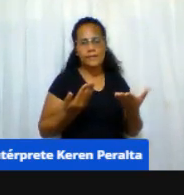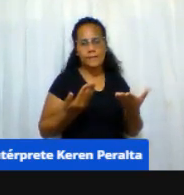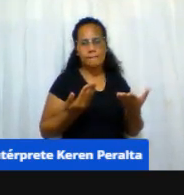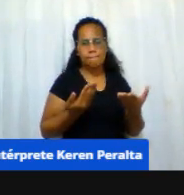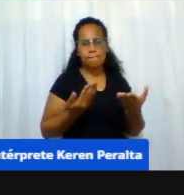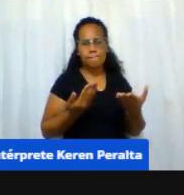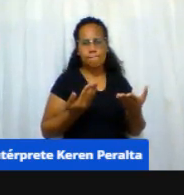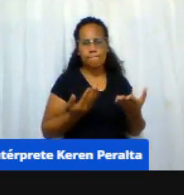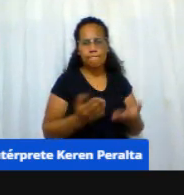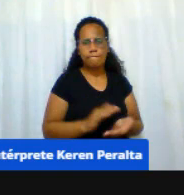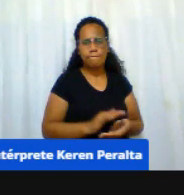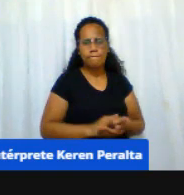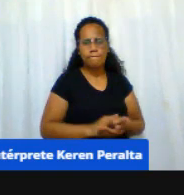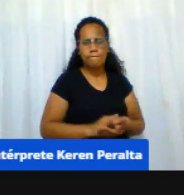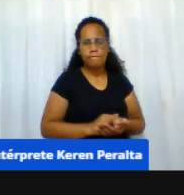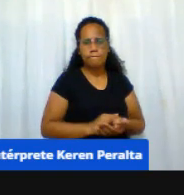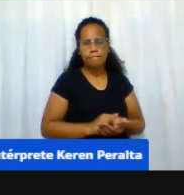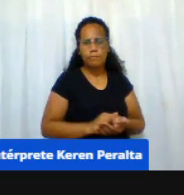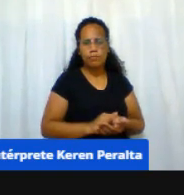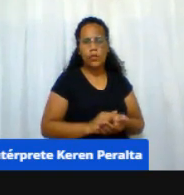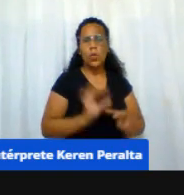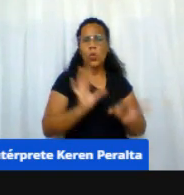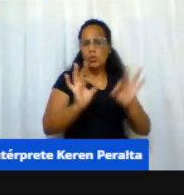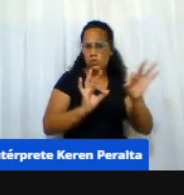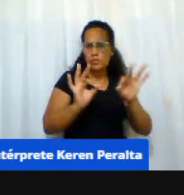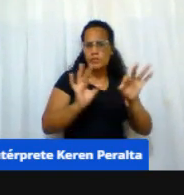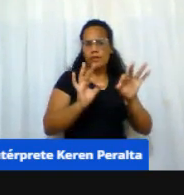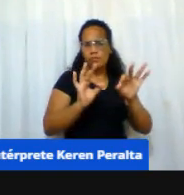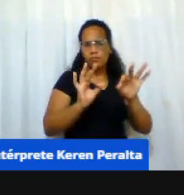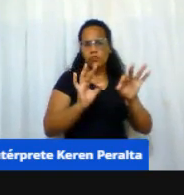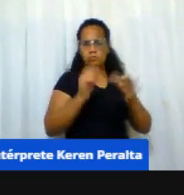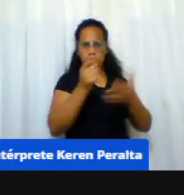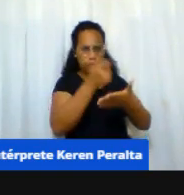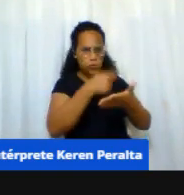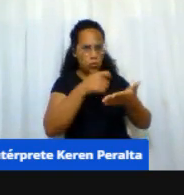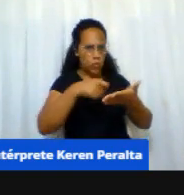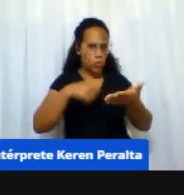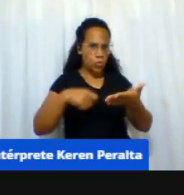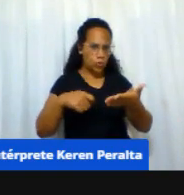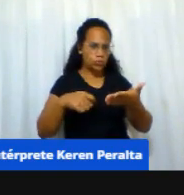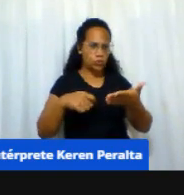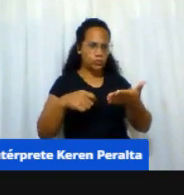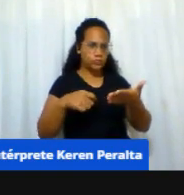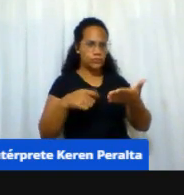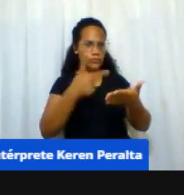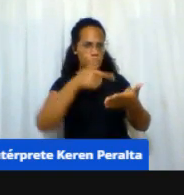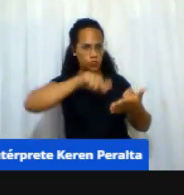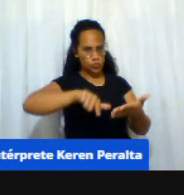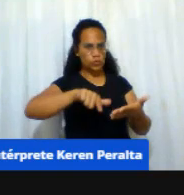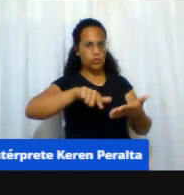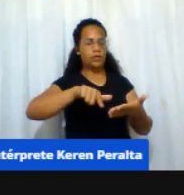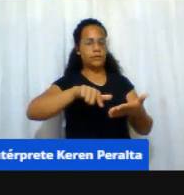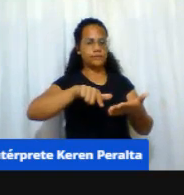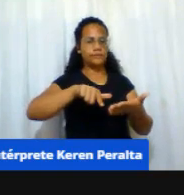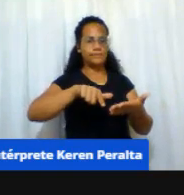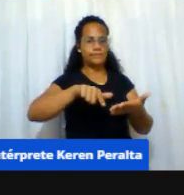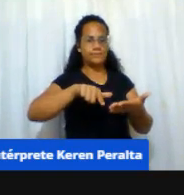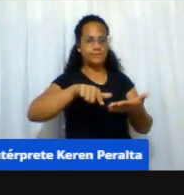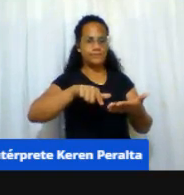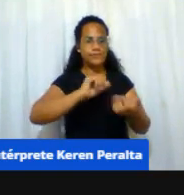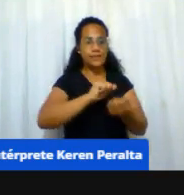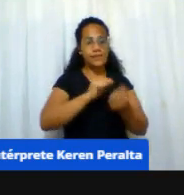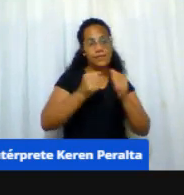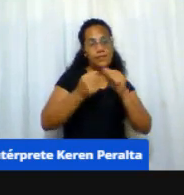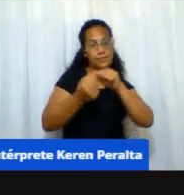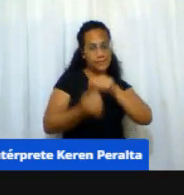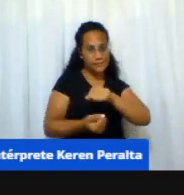contumácia retificável, empreendemos readequação distributiva a tempo de